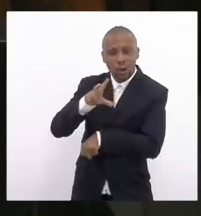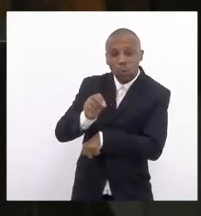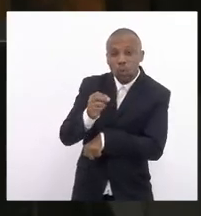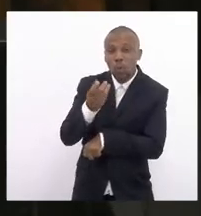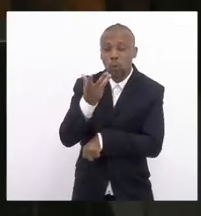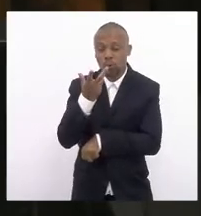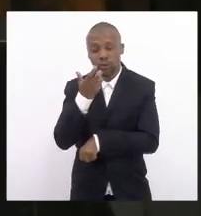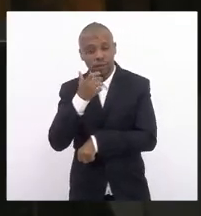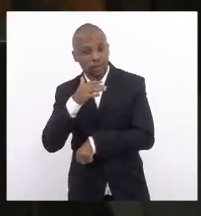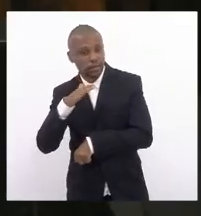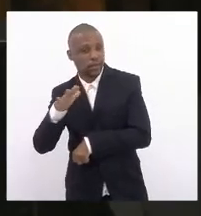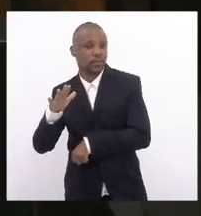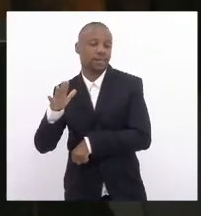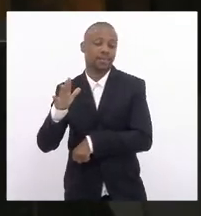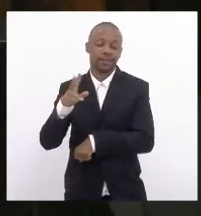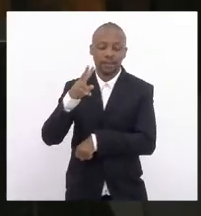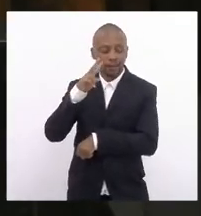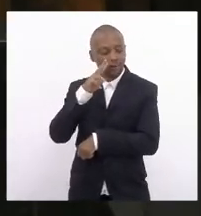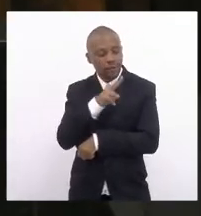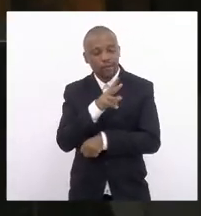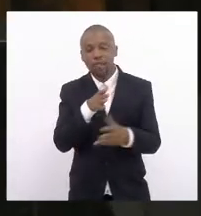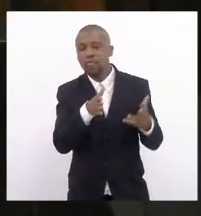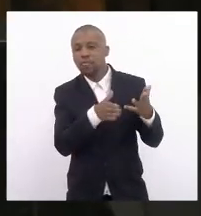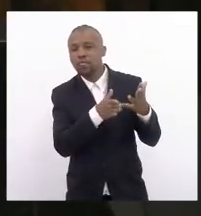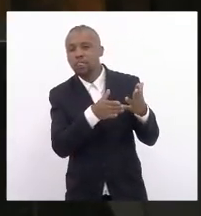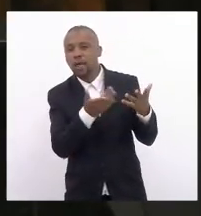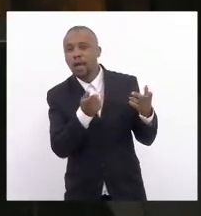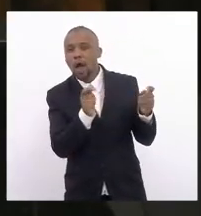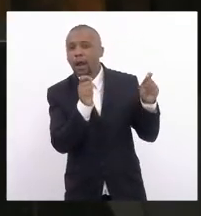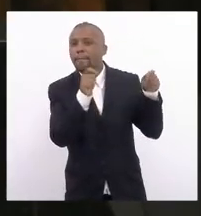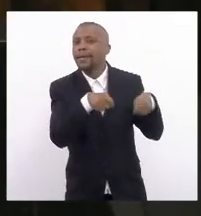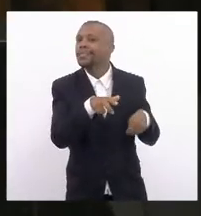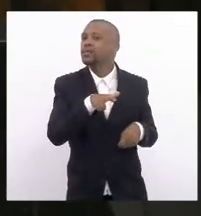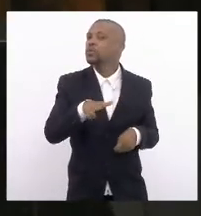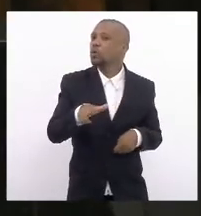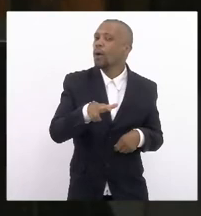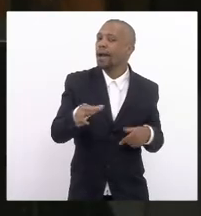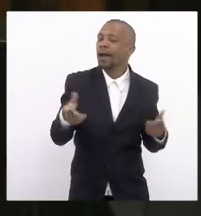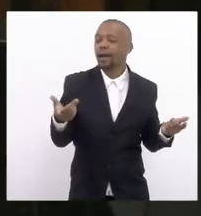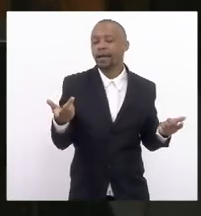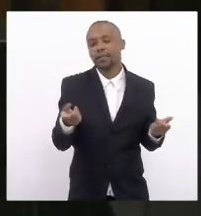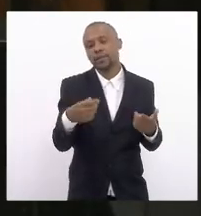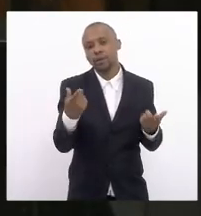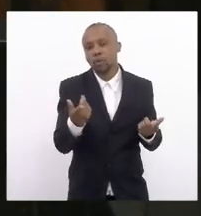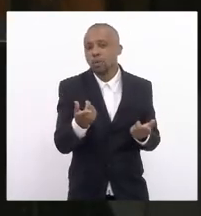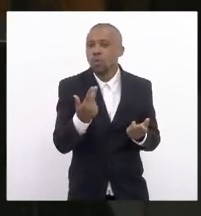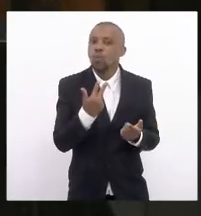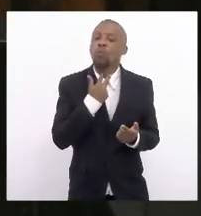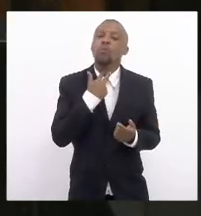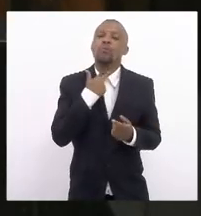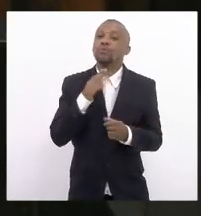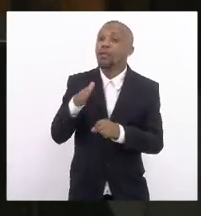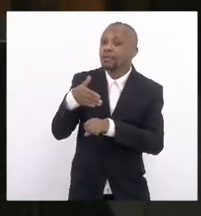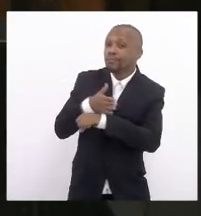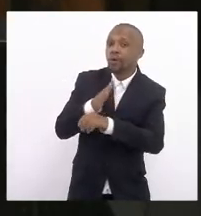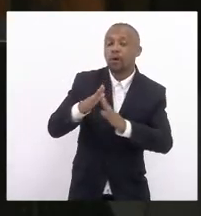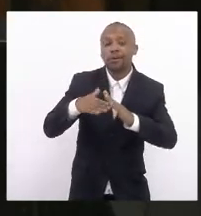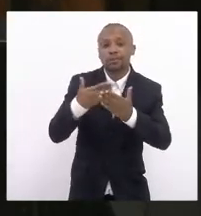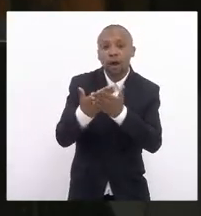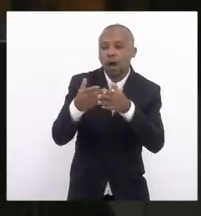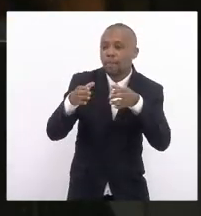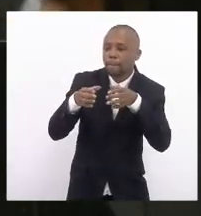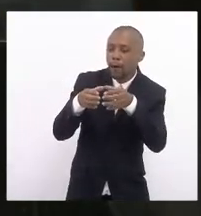como incapazes completos, portanto, impossibilitados de frequentar o processo de socialização